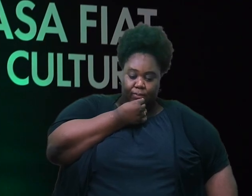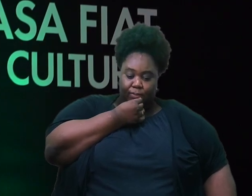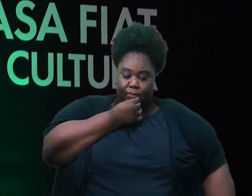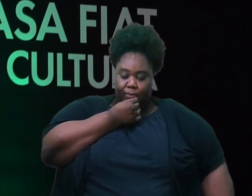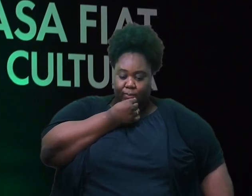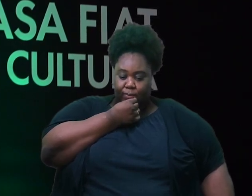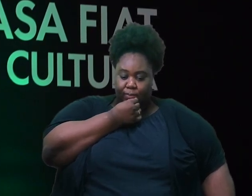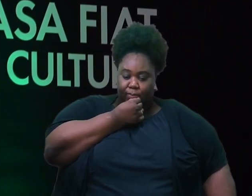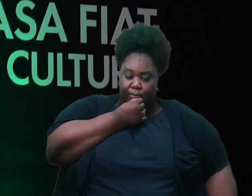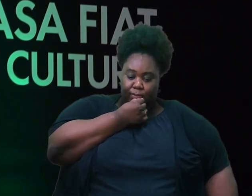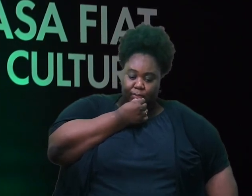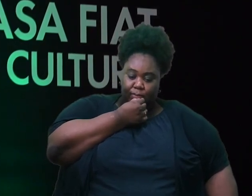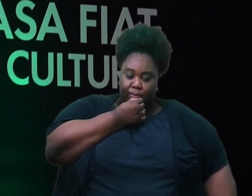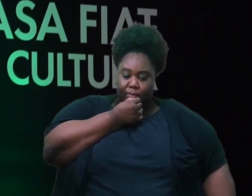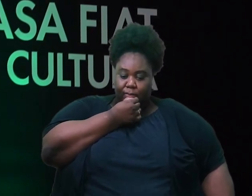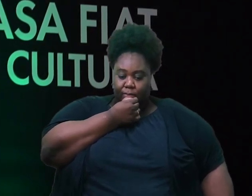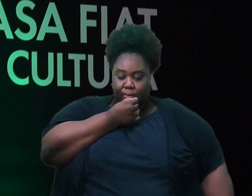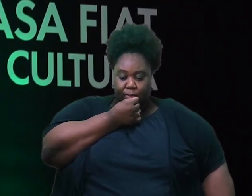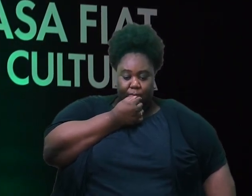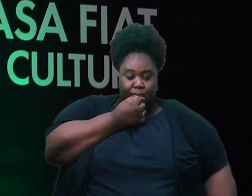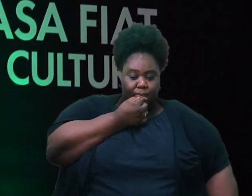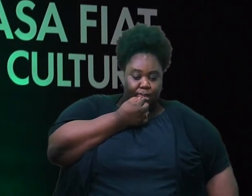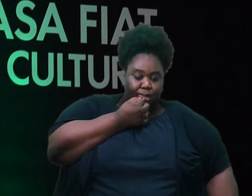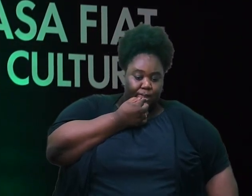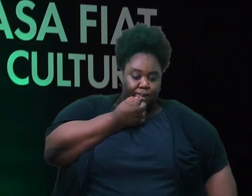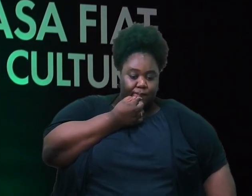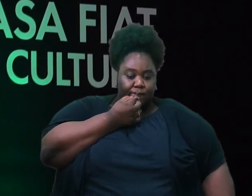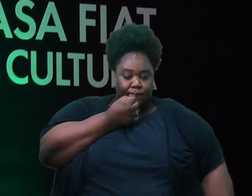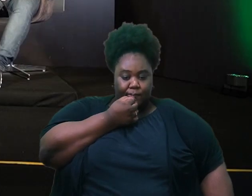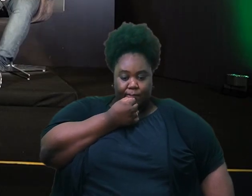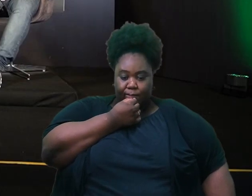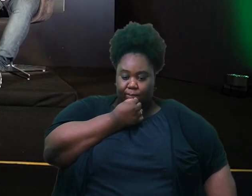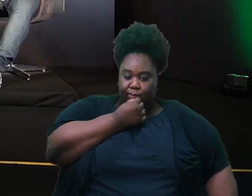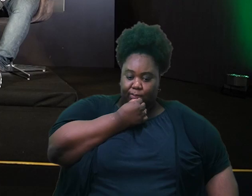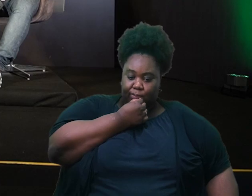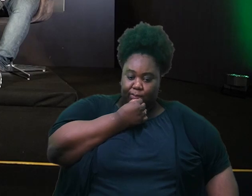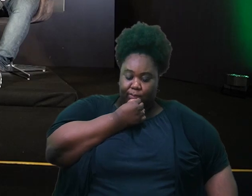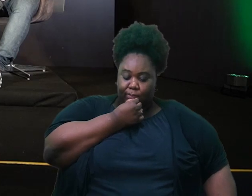ai, ai, ai. Tilelê, tilelê,